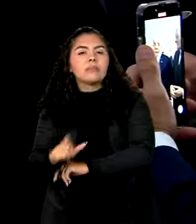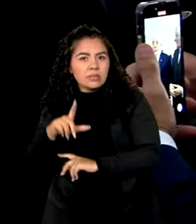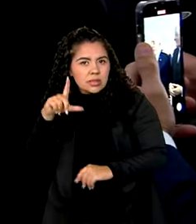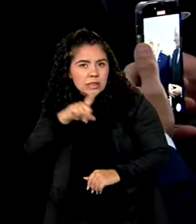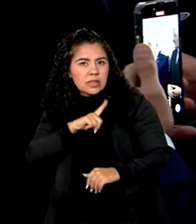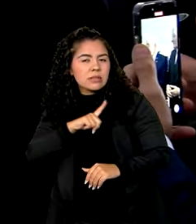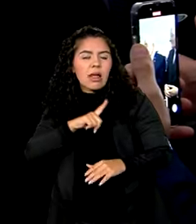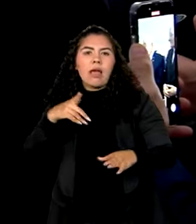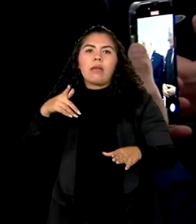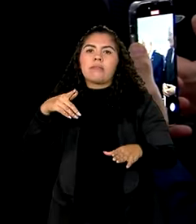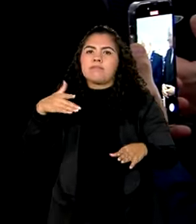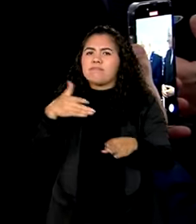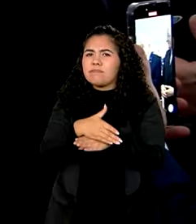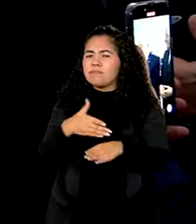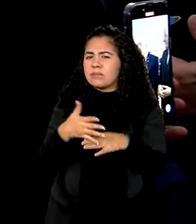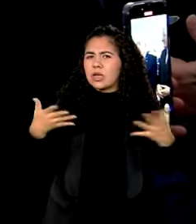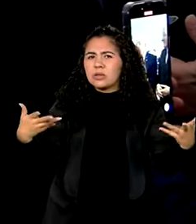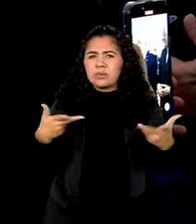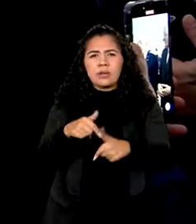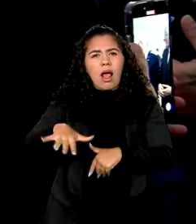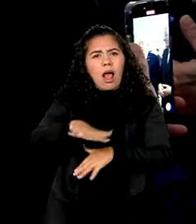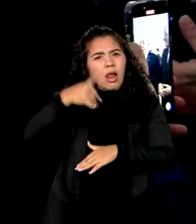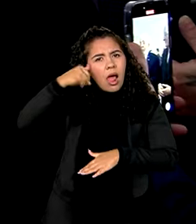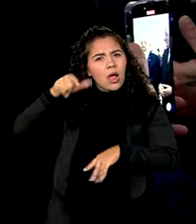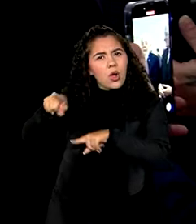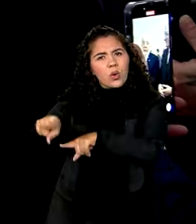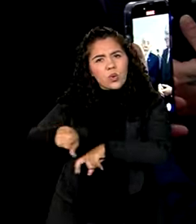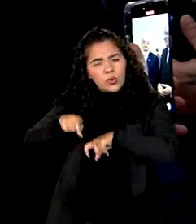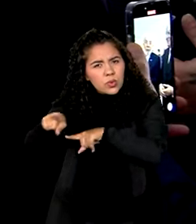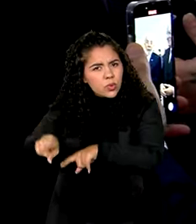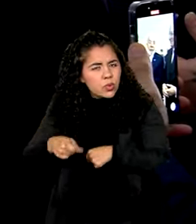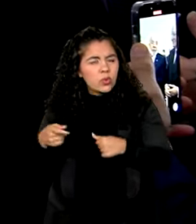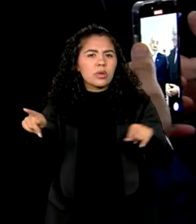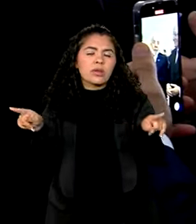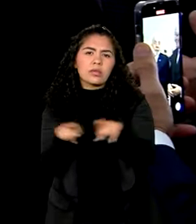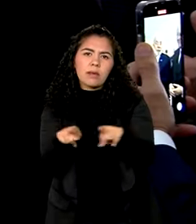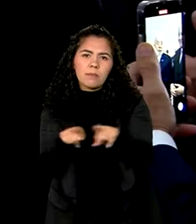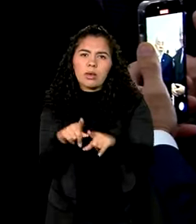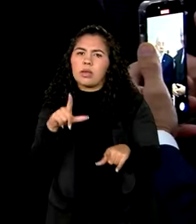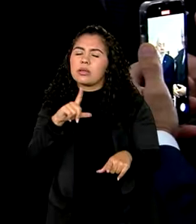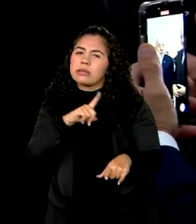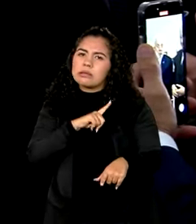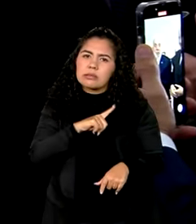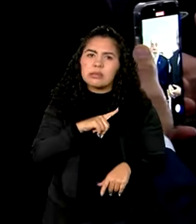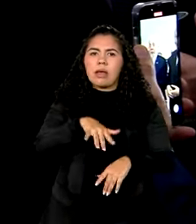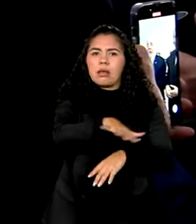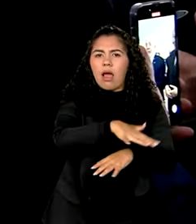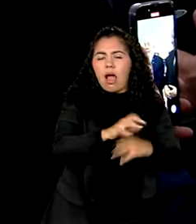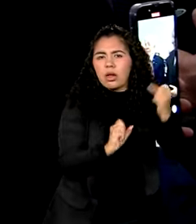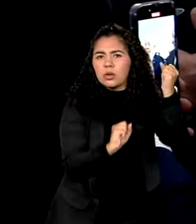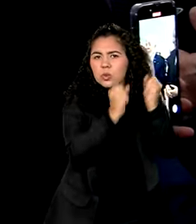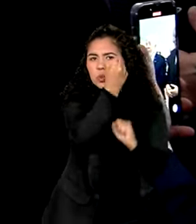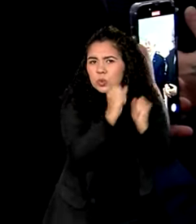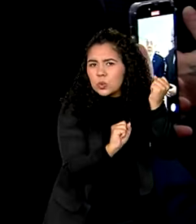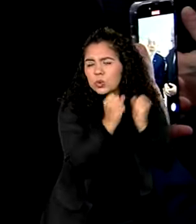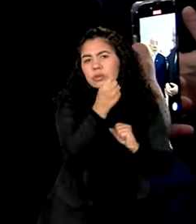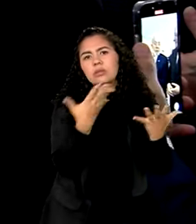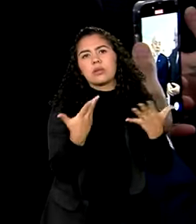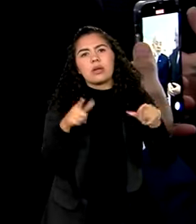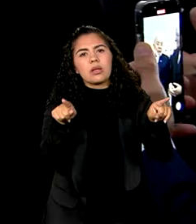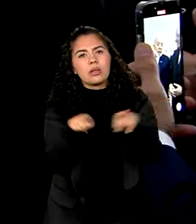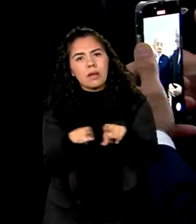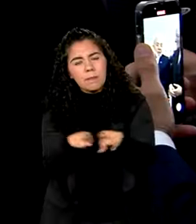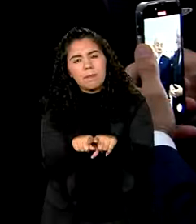participação extraordinária na agricultura, que tem uma participação extraordinária na indústria, que